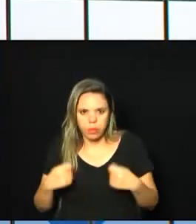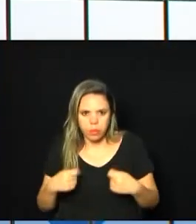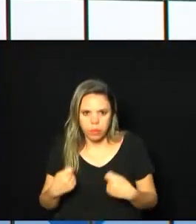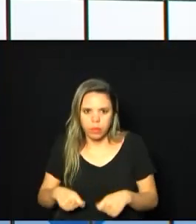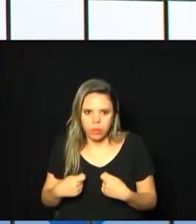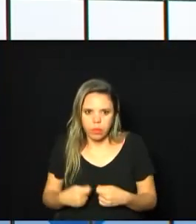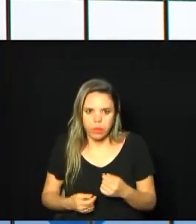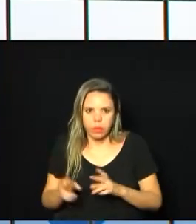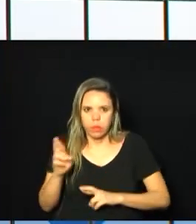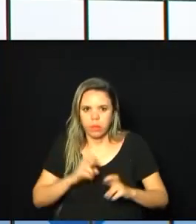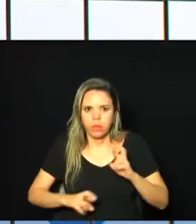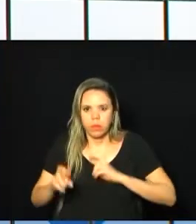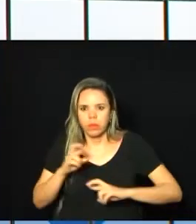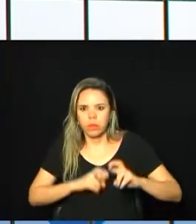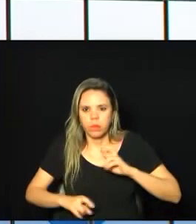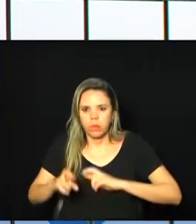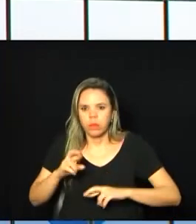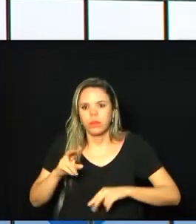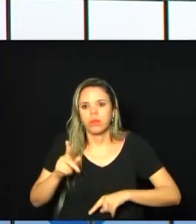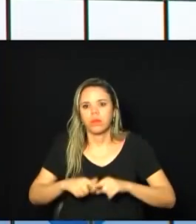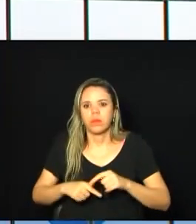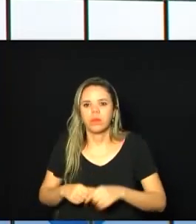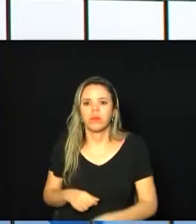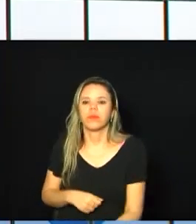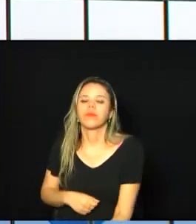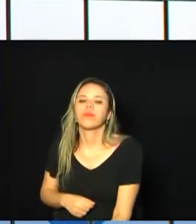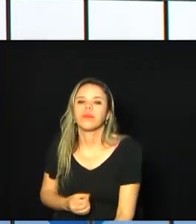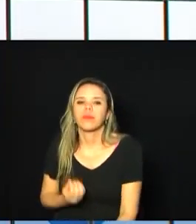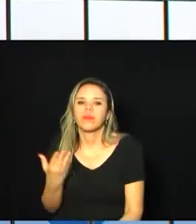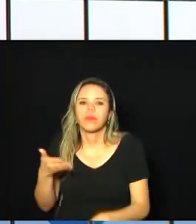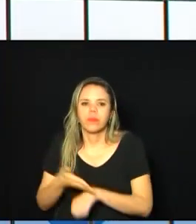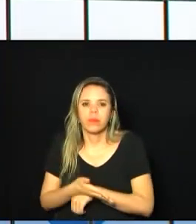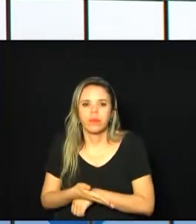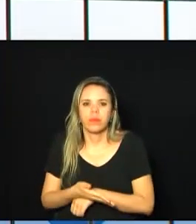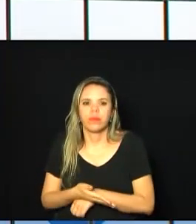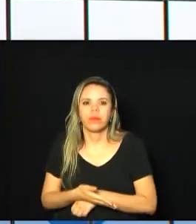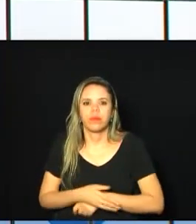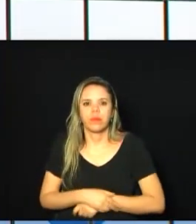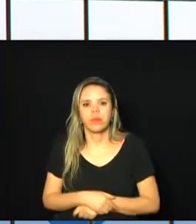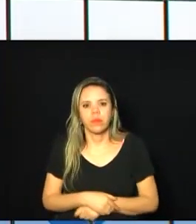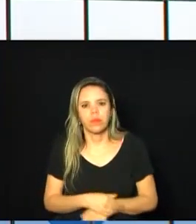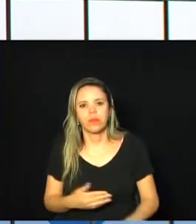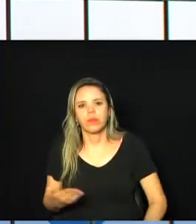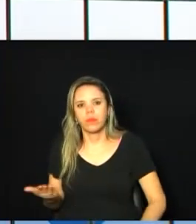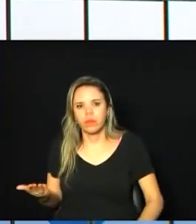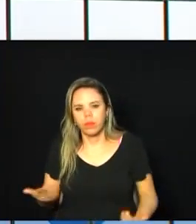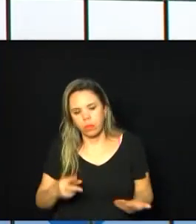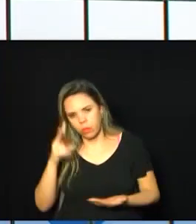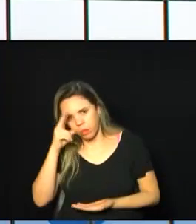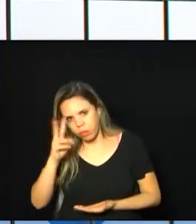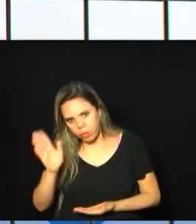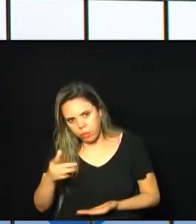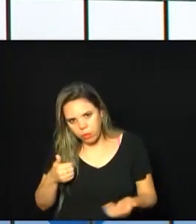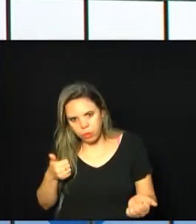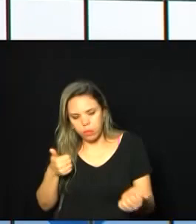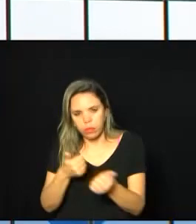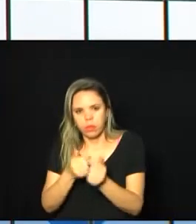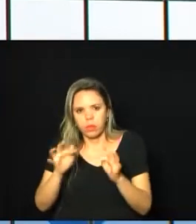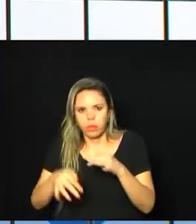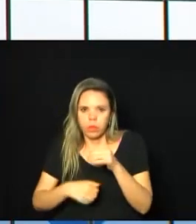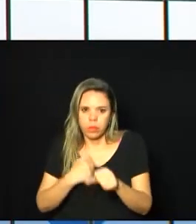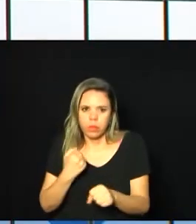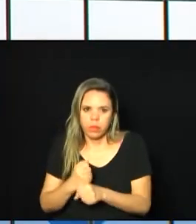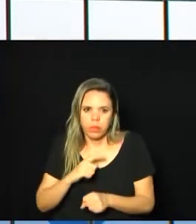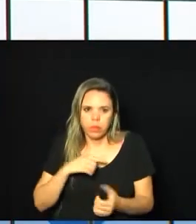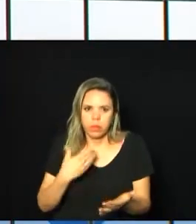precisam analisar as matérias que vão entrar na pauta. E agora a gente lembra que a gente já está chegando no fim do ano, a gente